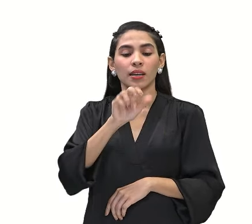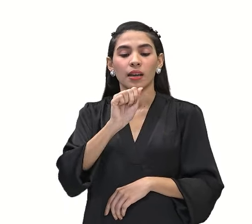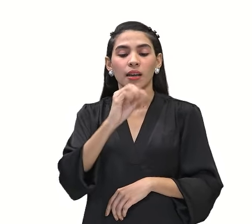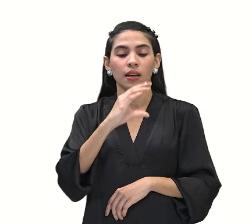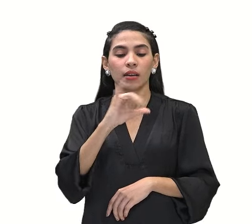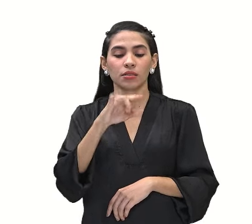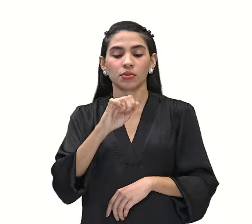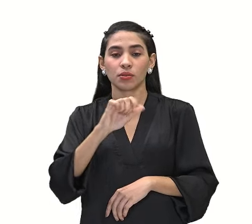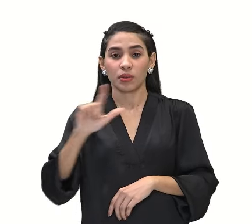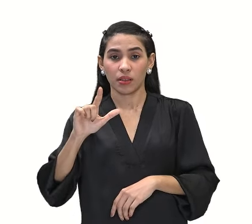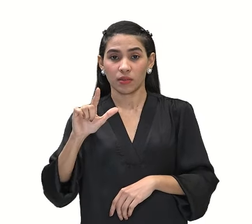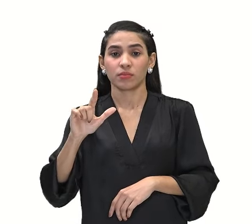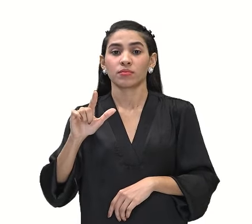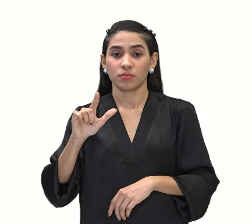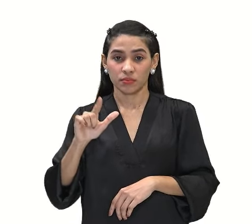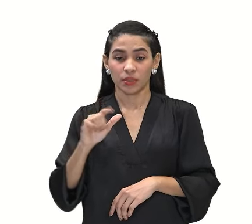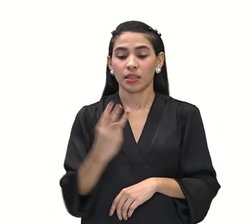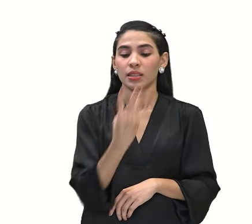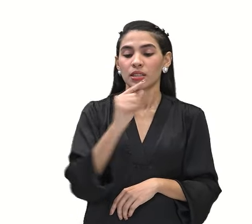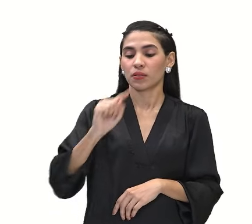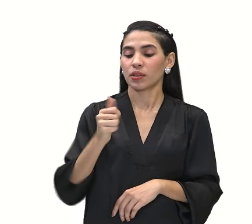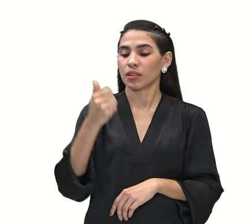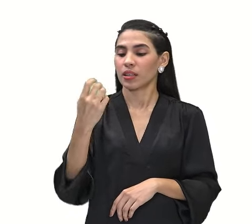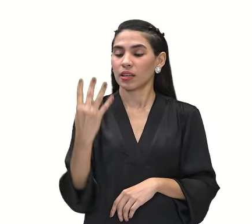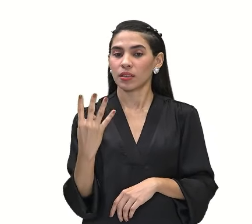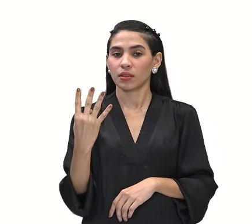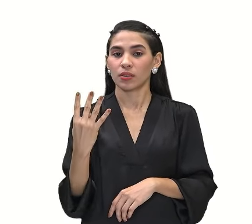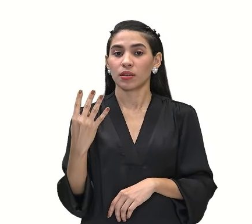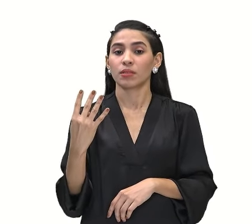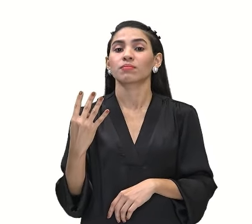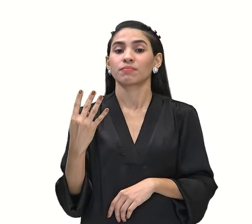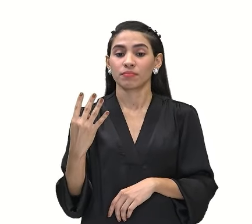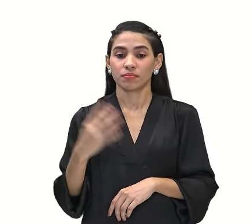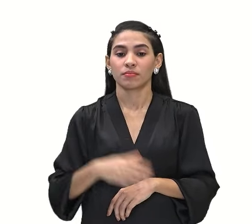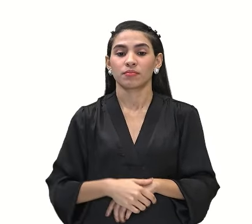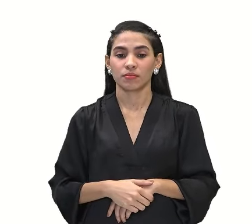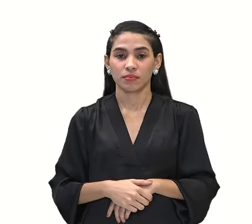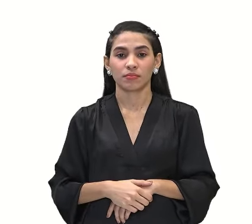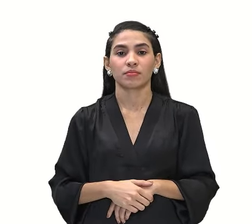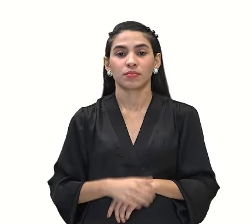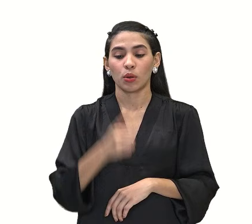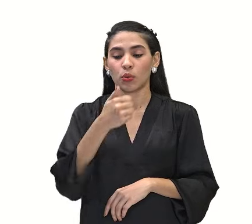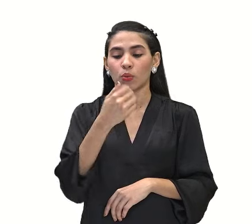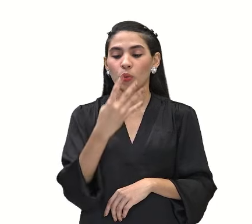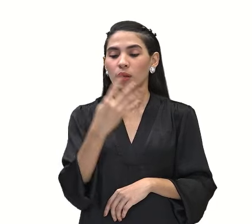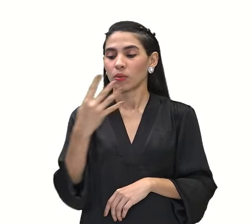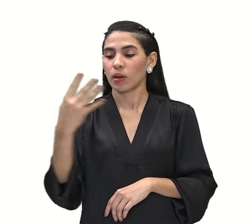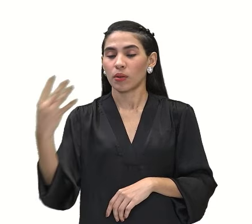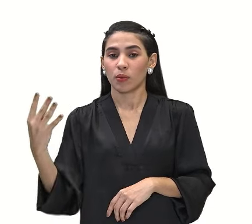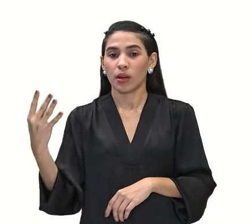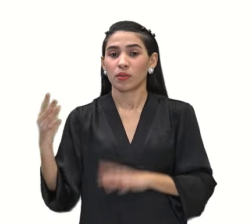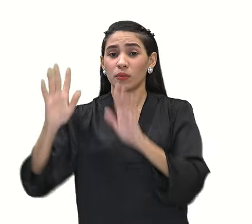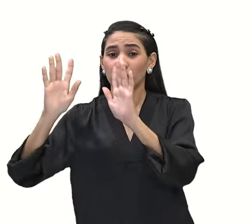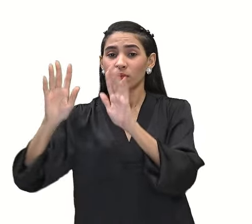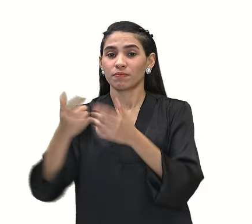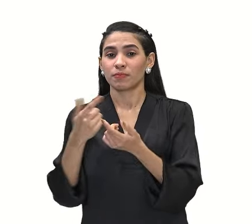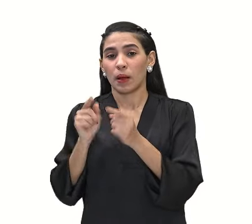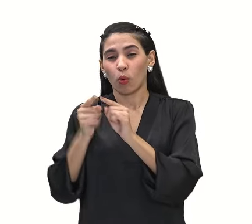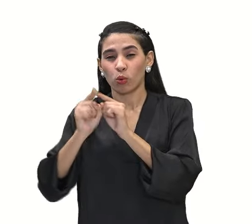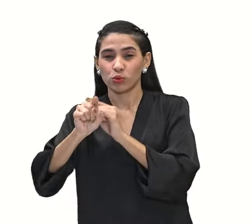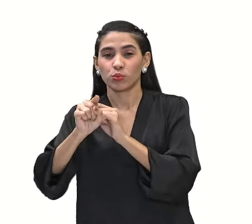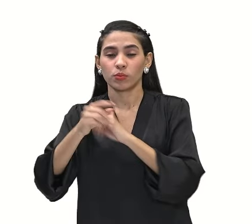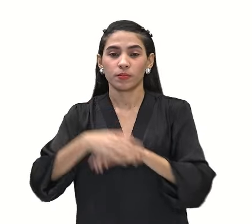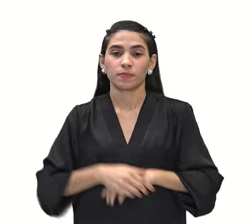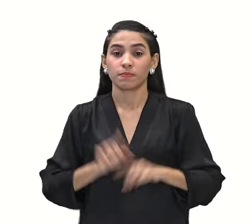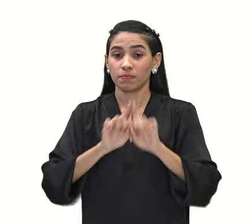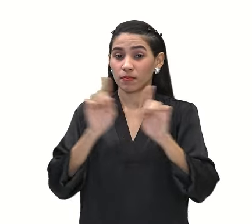irracional ele é 3,14 e um monte de número uma infinidade mas